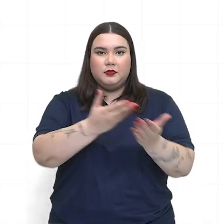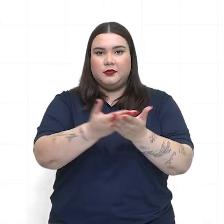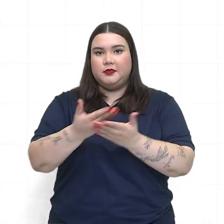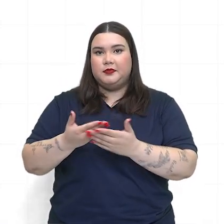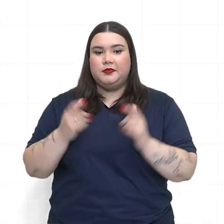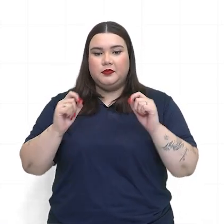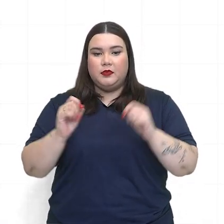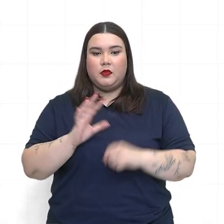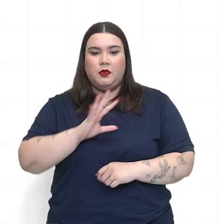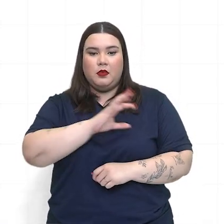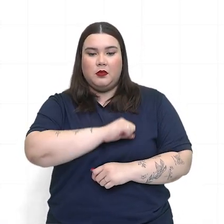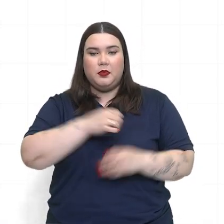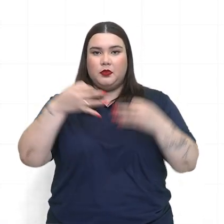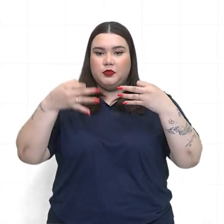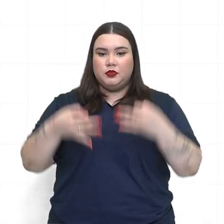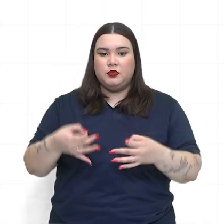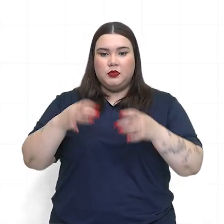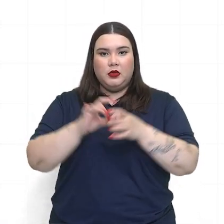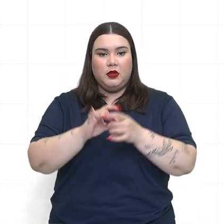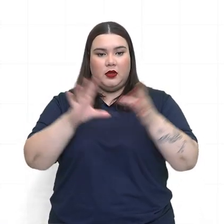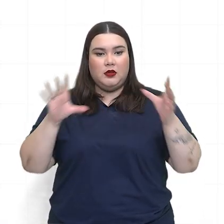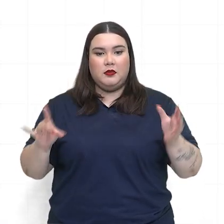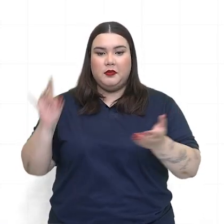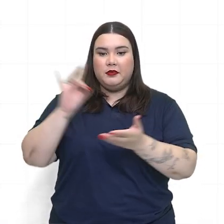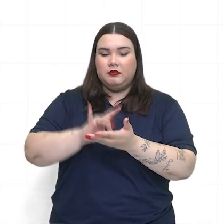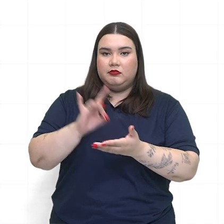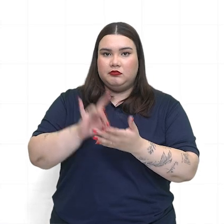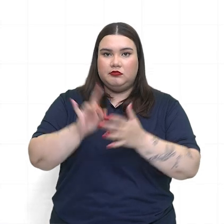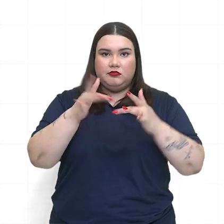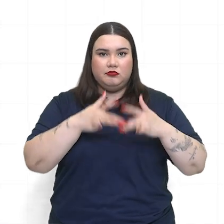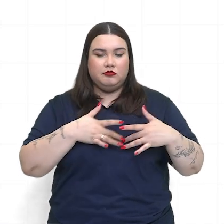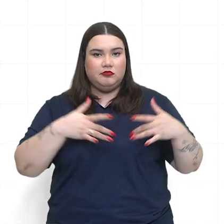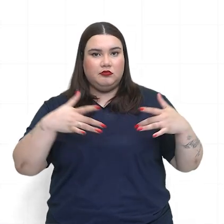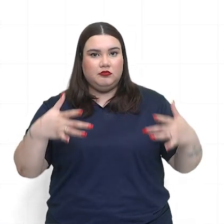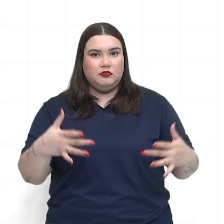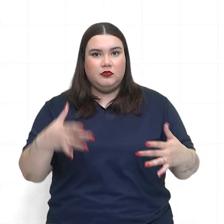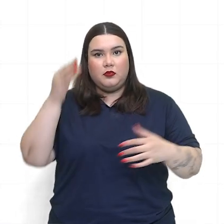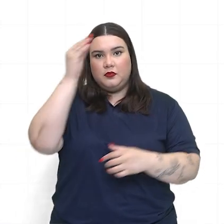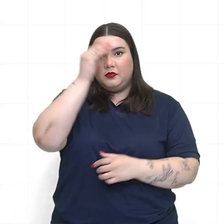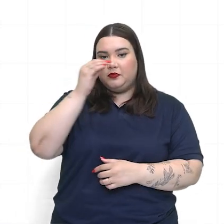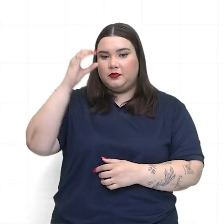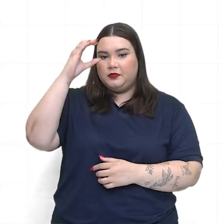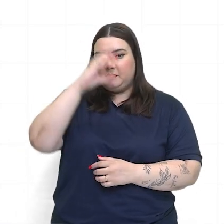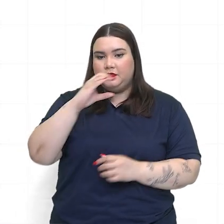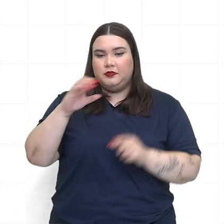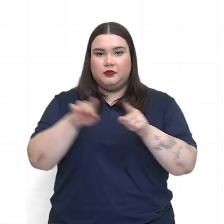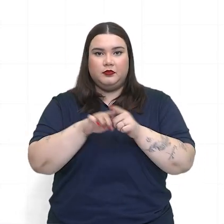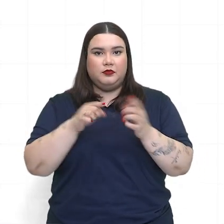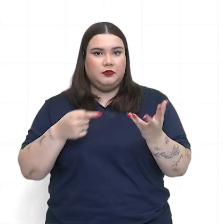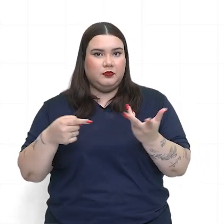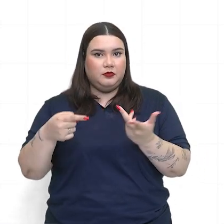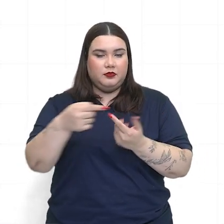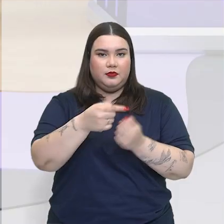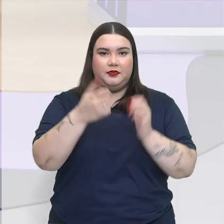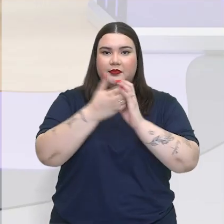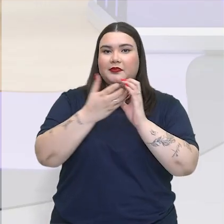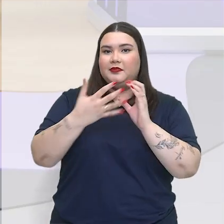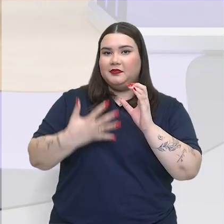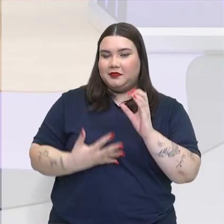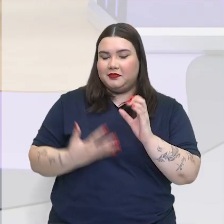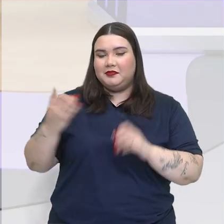a solidariedade, a sabedoria e outros valores importantíssimos no bojo de cada